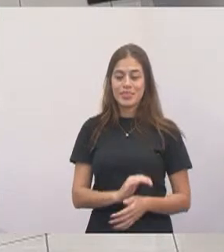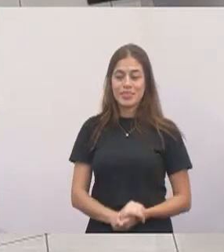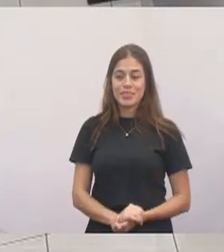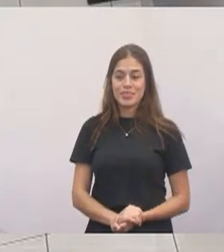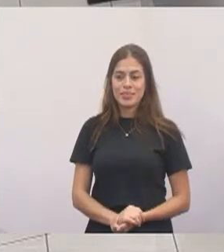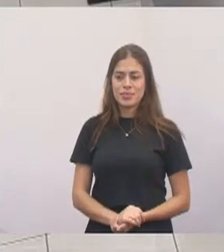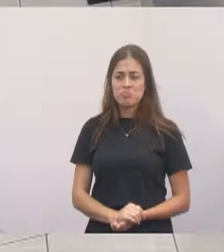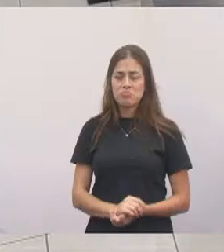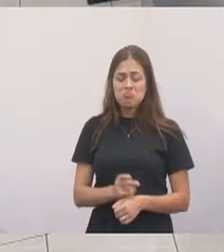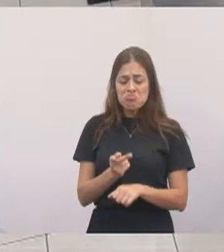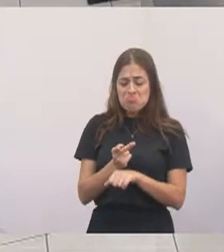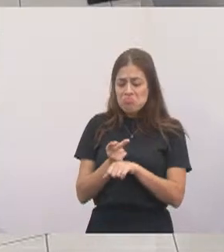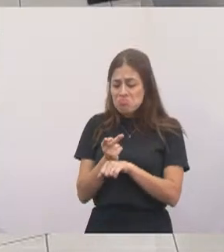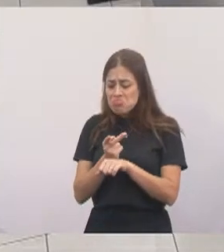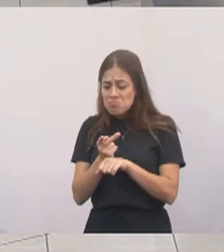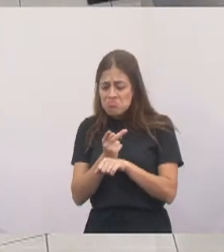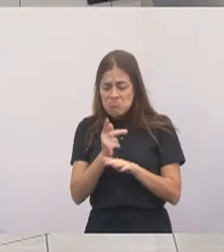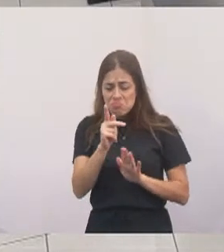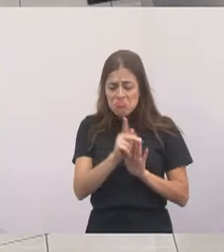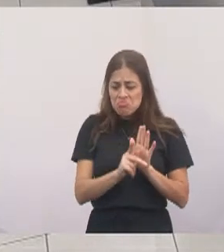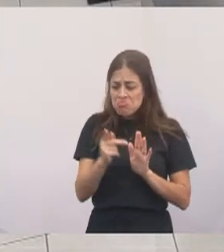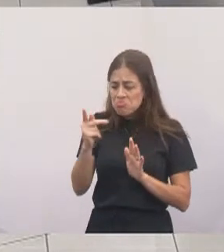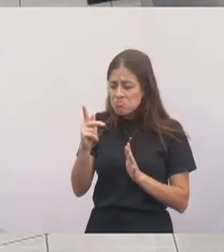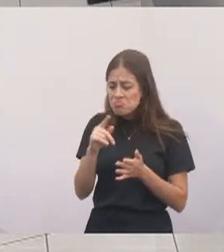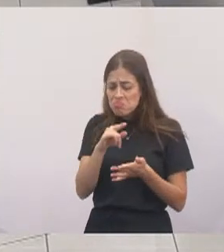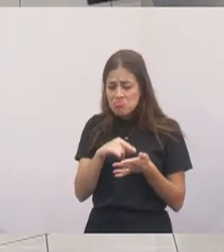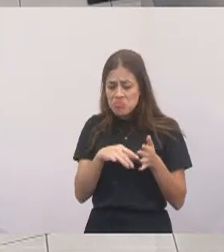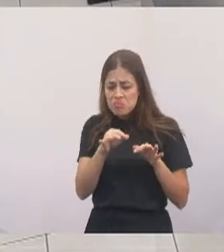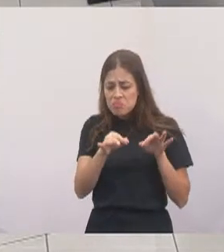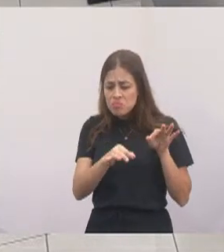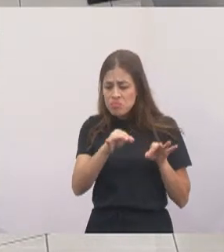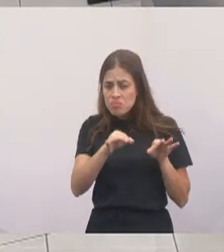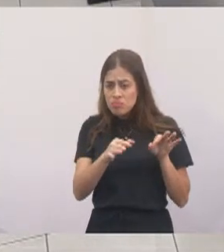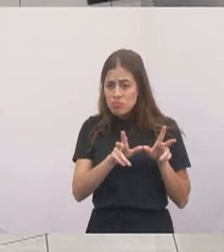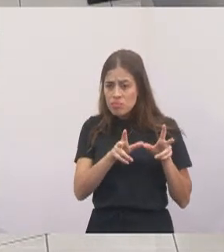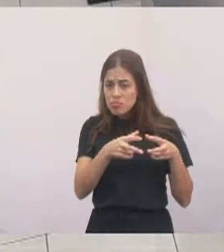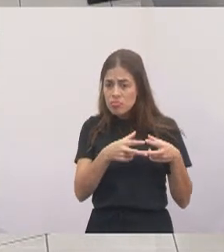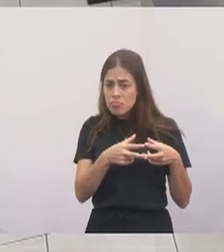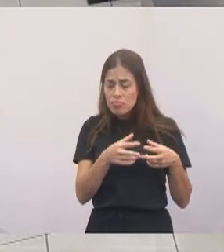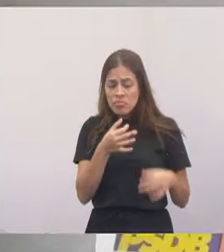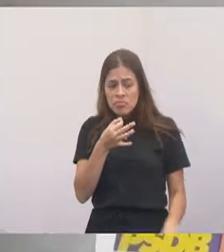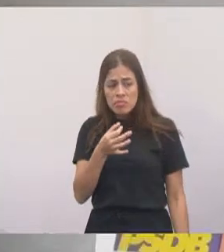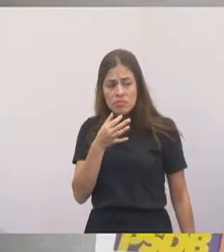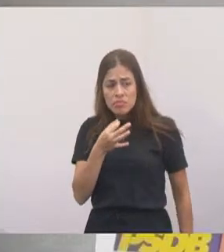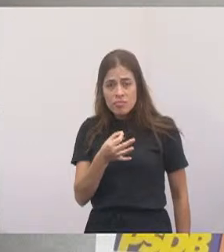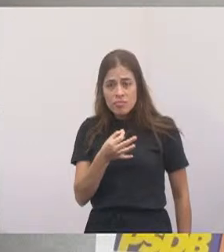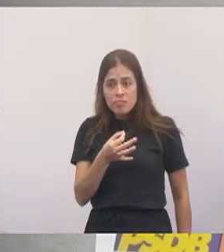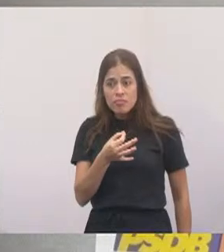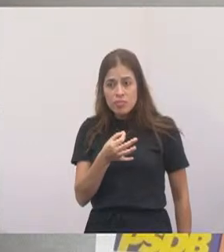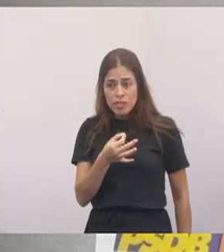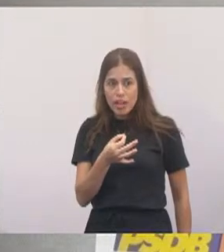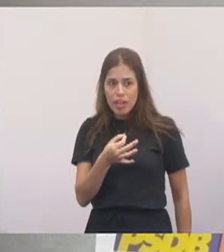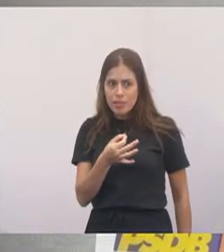não encontramos no projeto de Vossa Excelência, no parecer jurídico desta Casa, argumentos